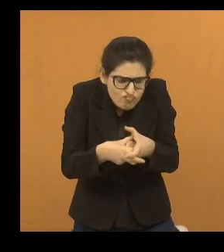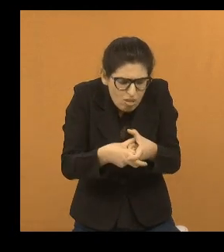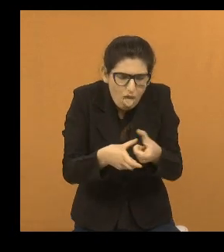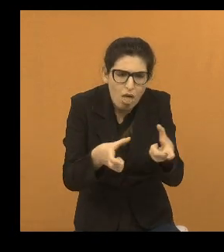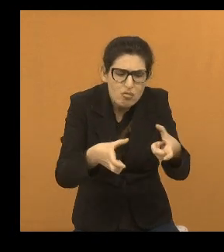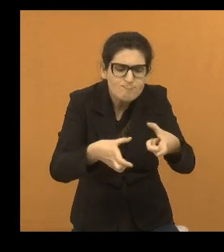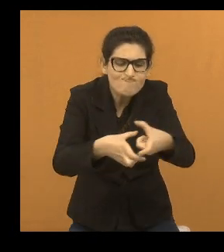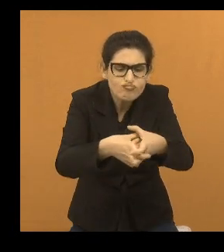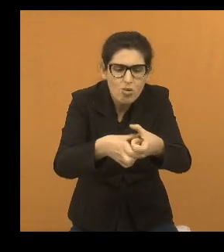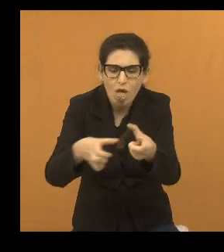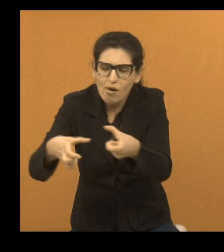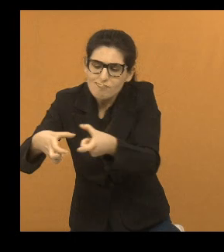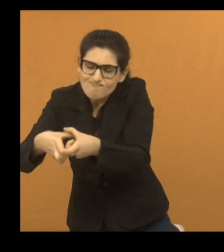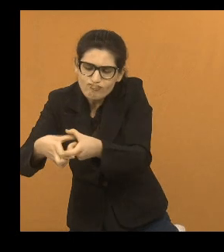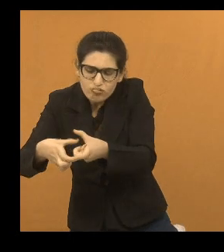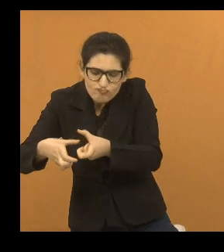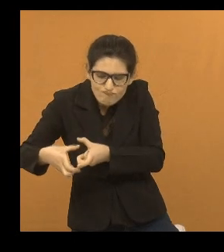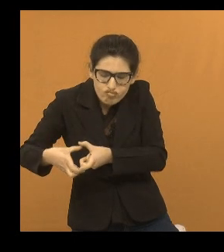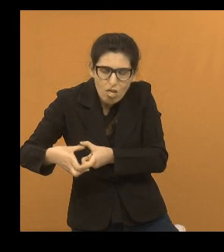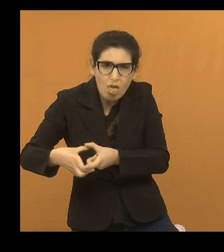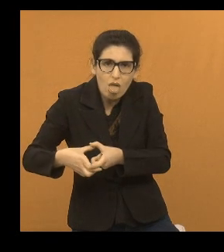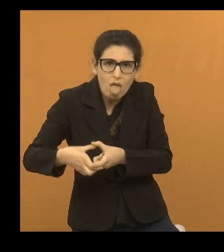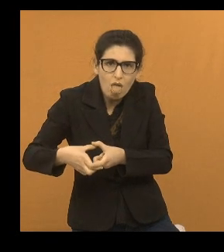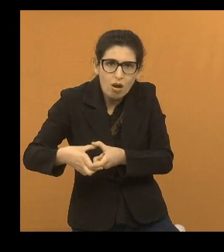característica específica. Próximo.